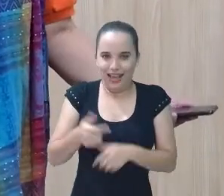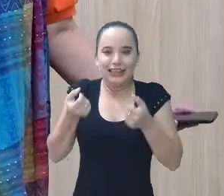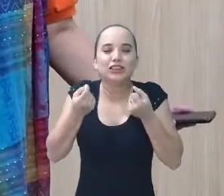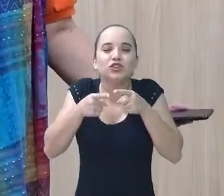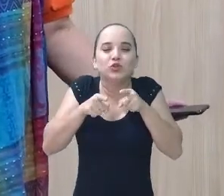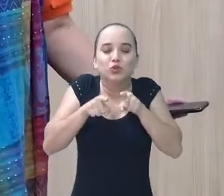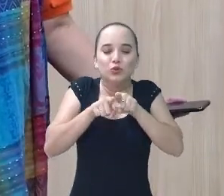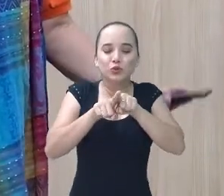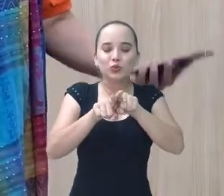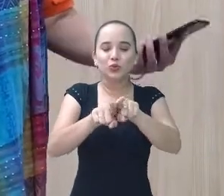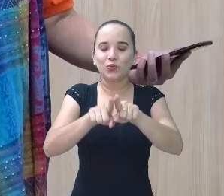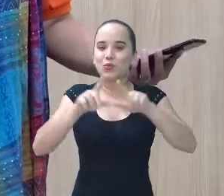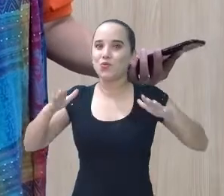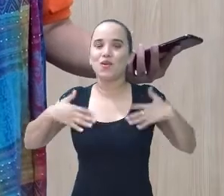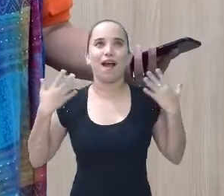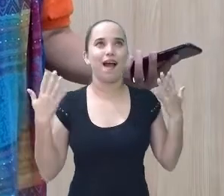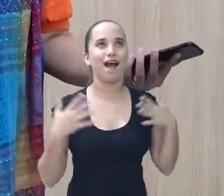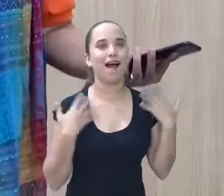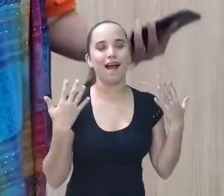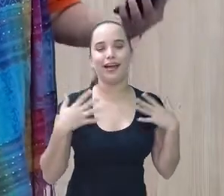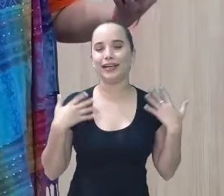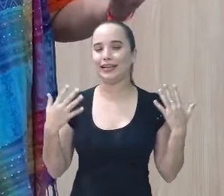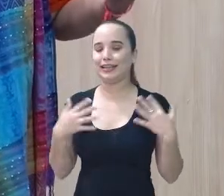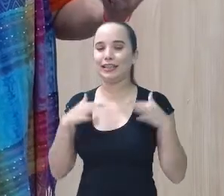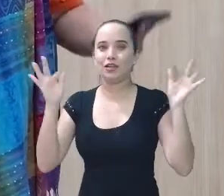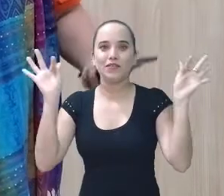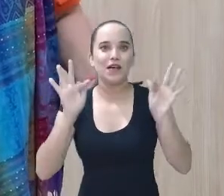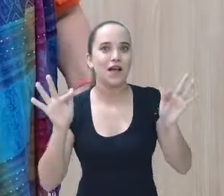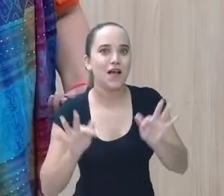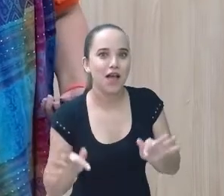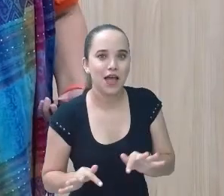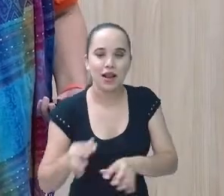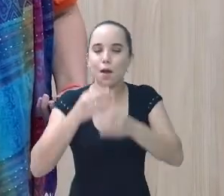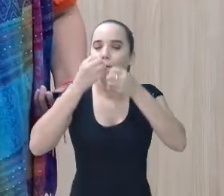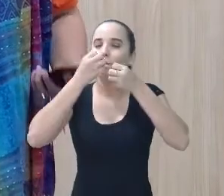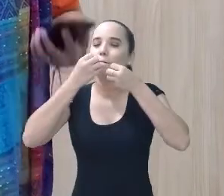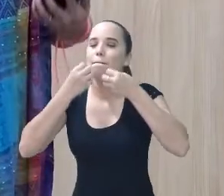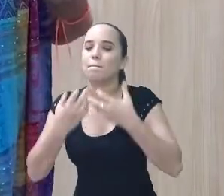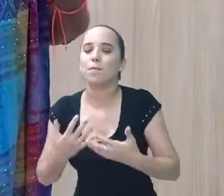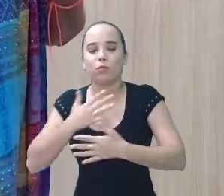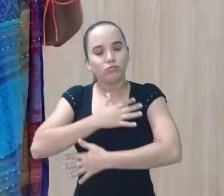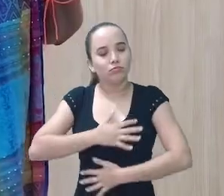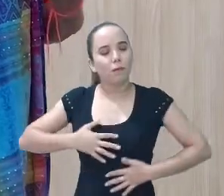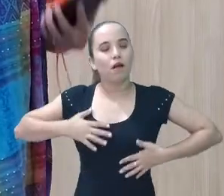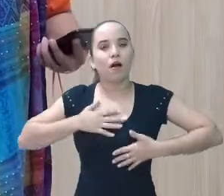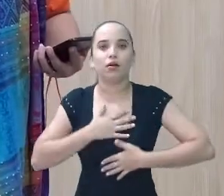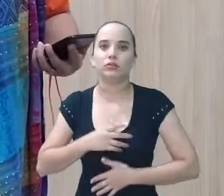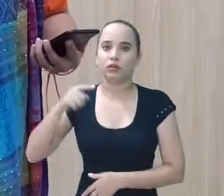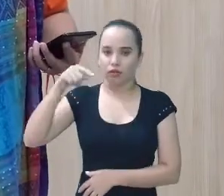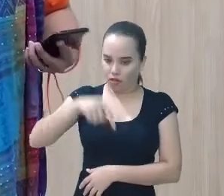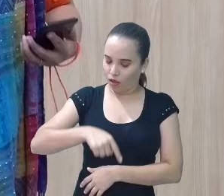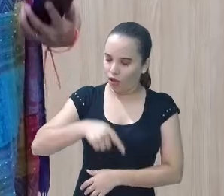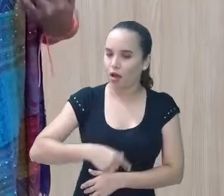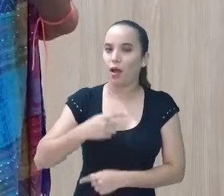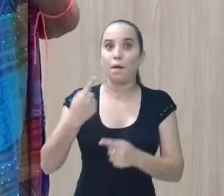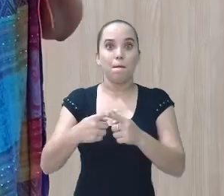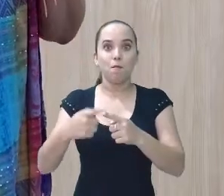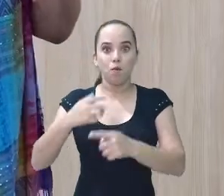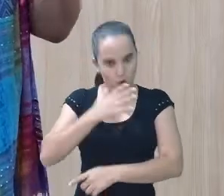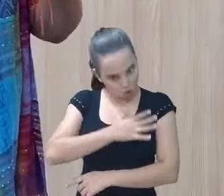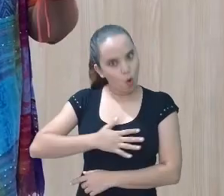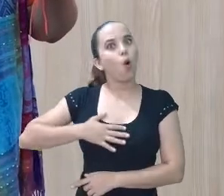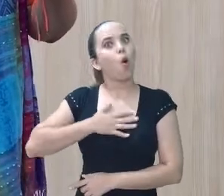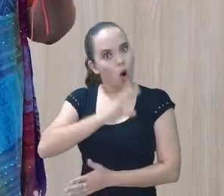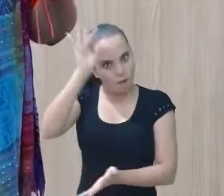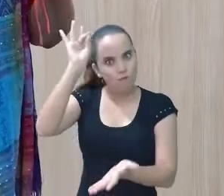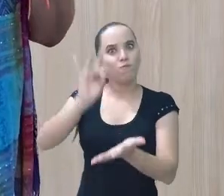Que alegria, pessoal. É muito bom quando a gente tá onde a gente quer estar, faz o que a gente gosta e faz